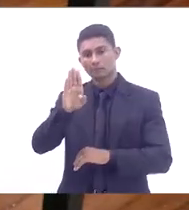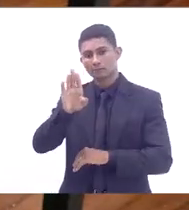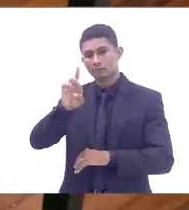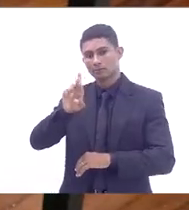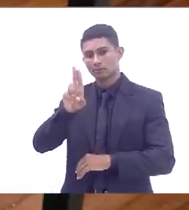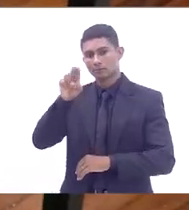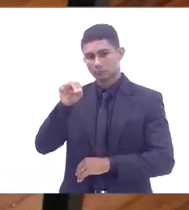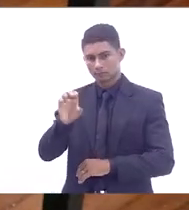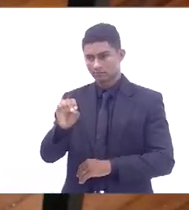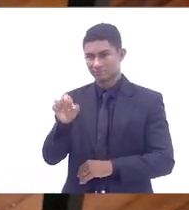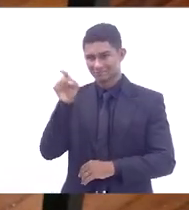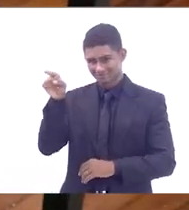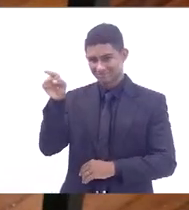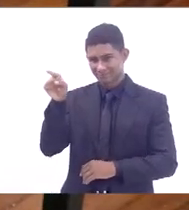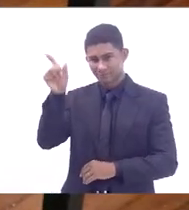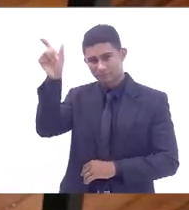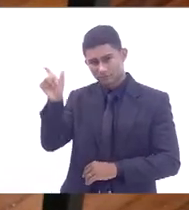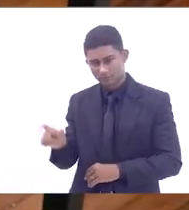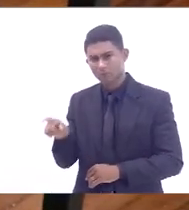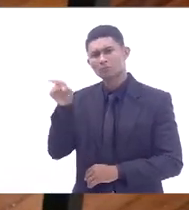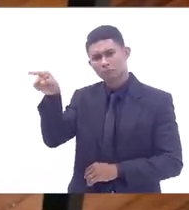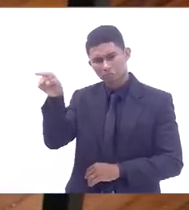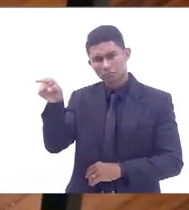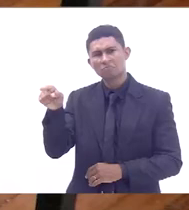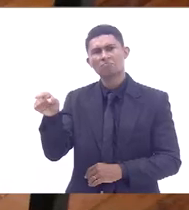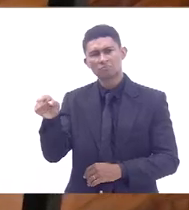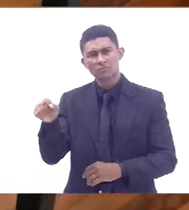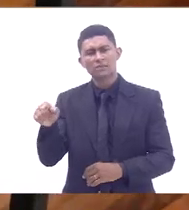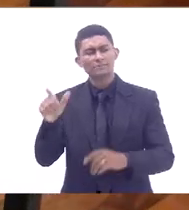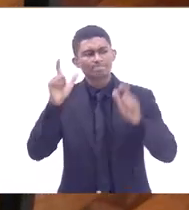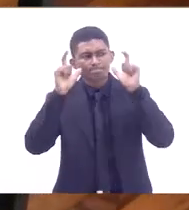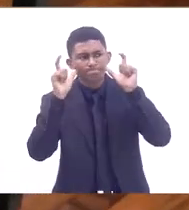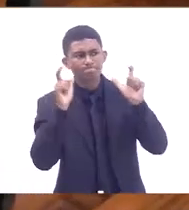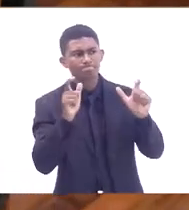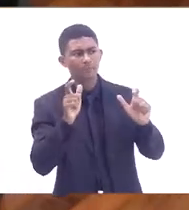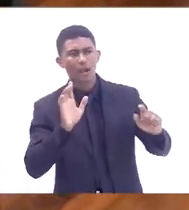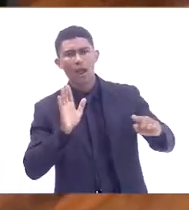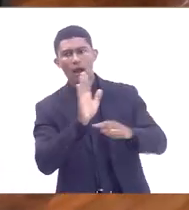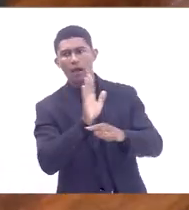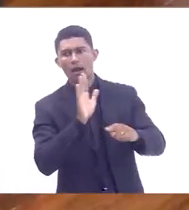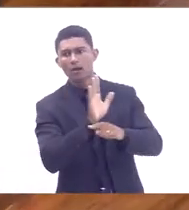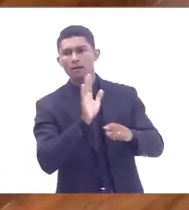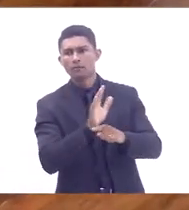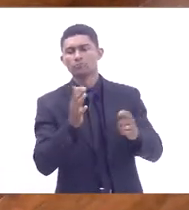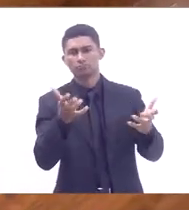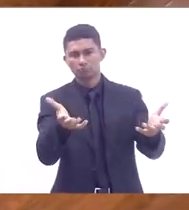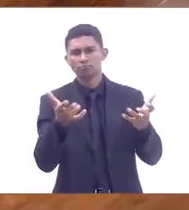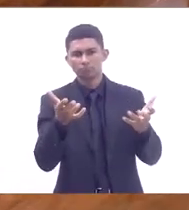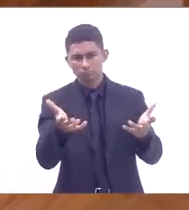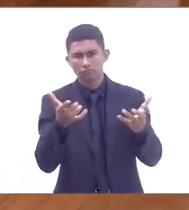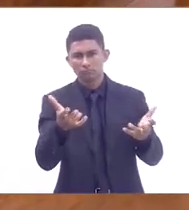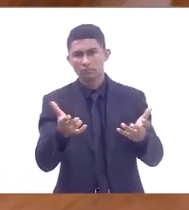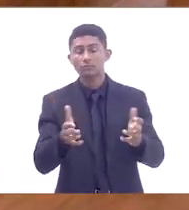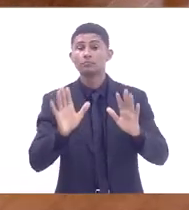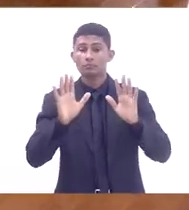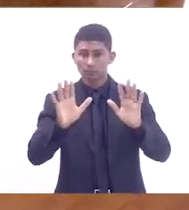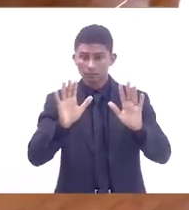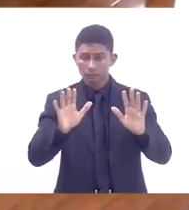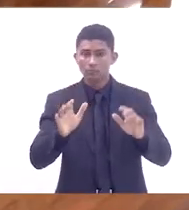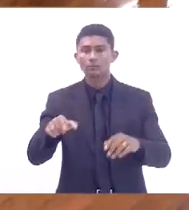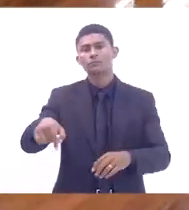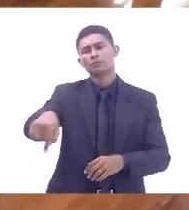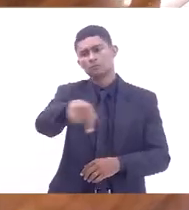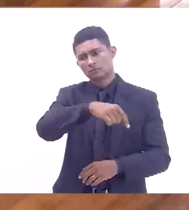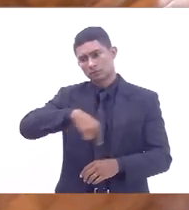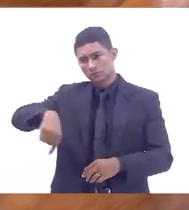dauaire Nobre né o resultado em querer ajudar mas a gente realizou